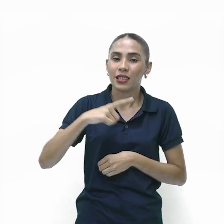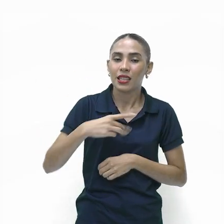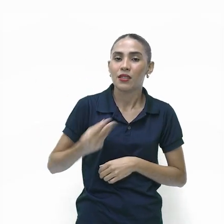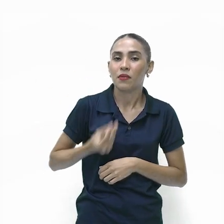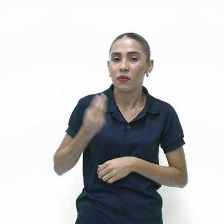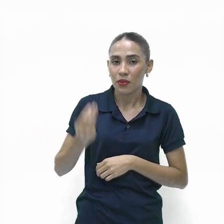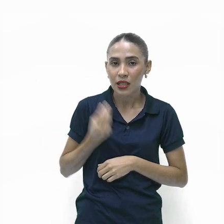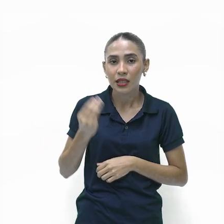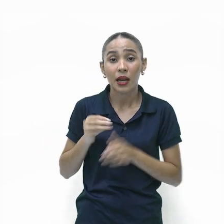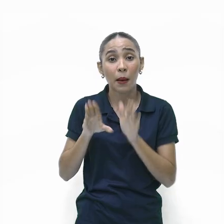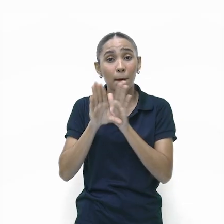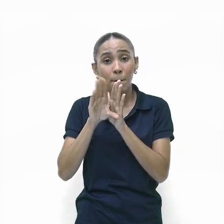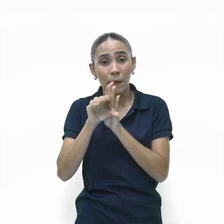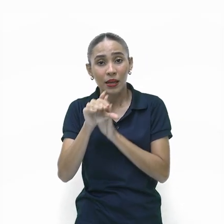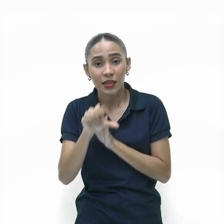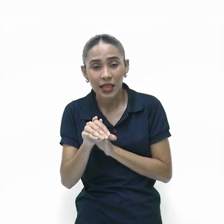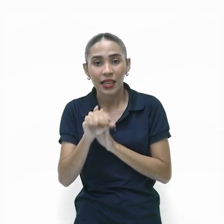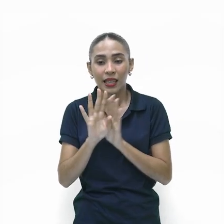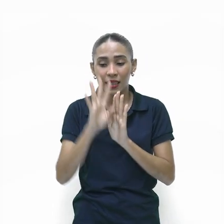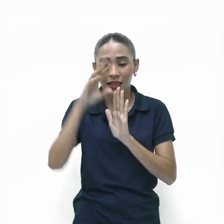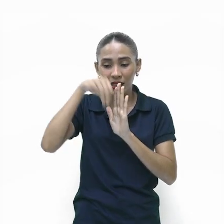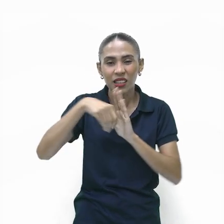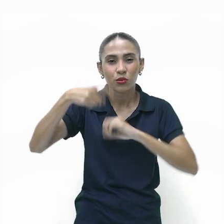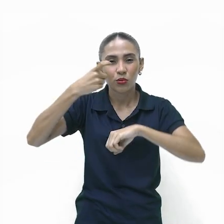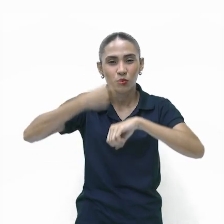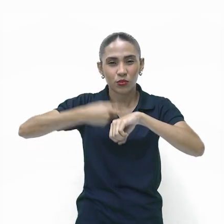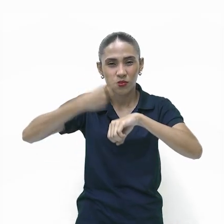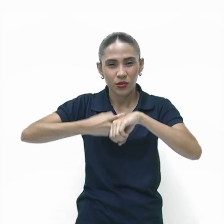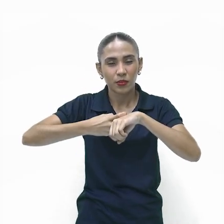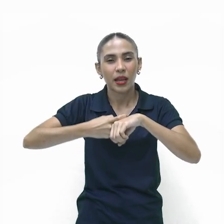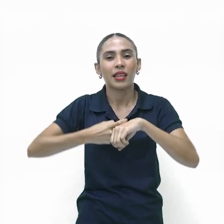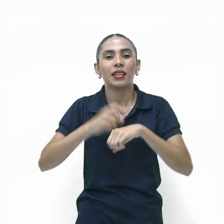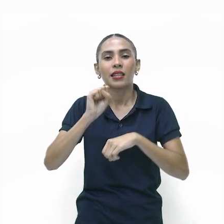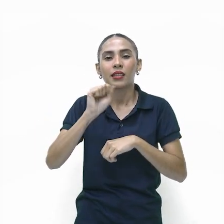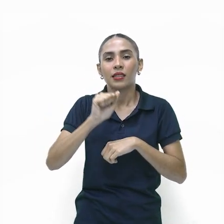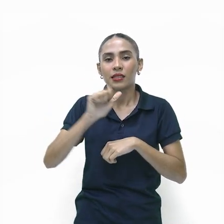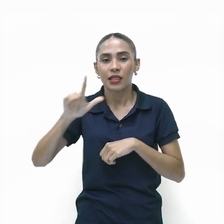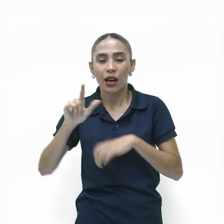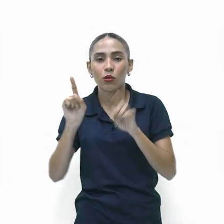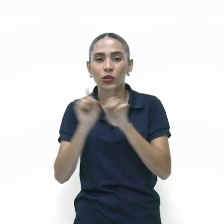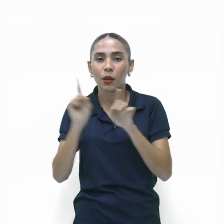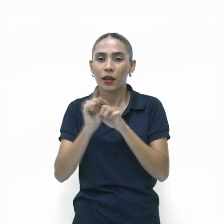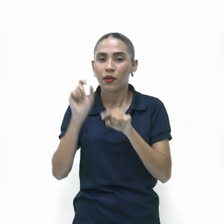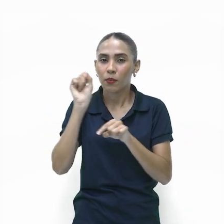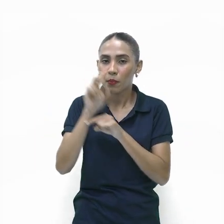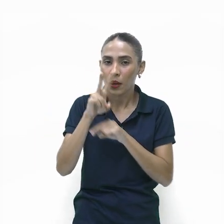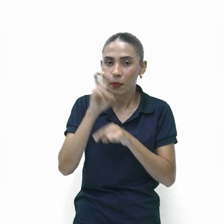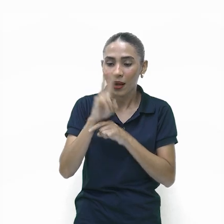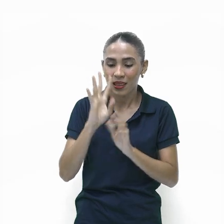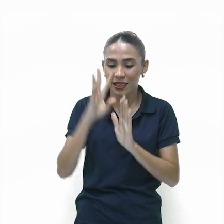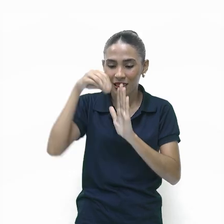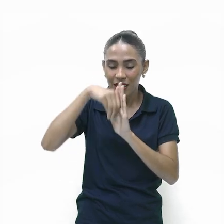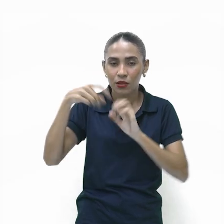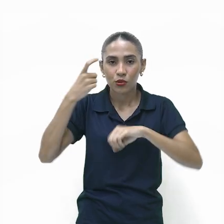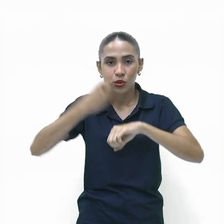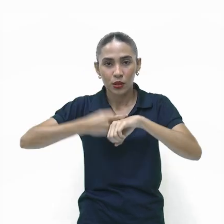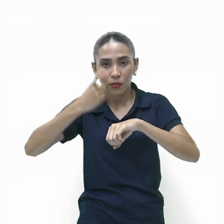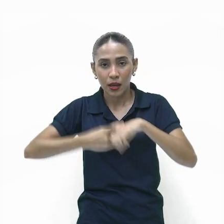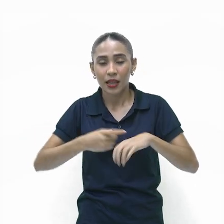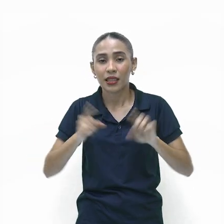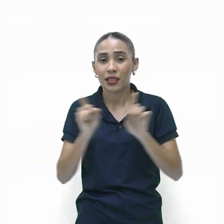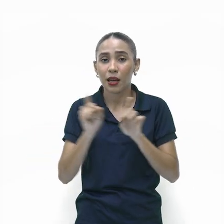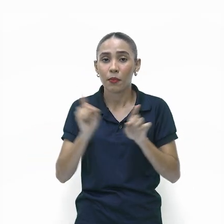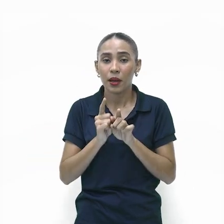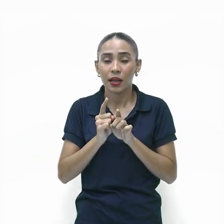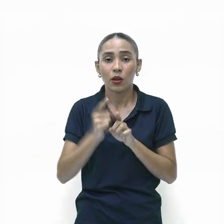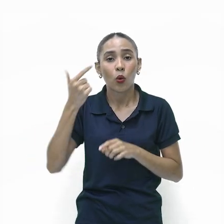vida. Incrível, né? Bactérias dentro de cristais de sais, por exemplo, fungos dentro de rochas, seres que